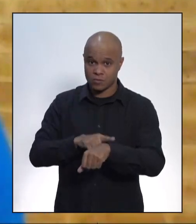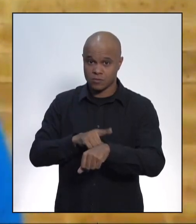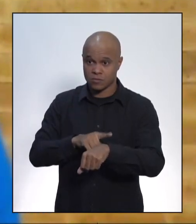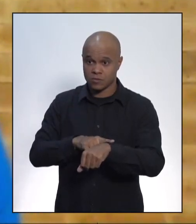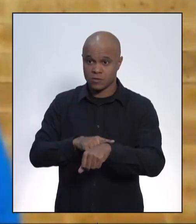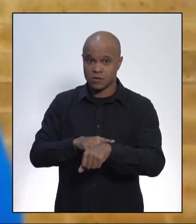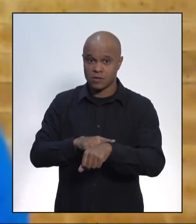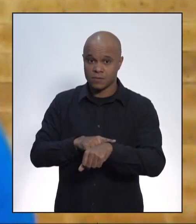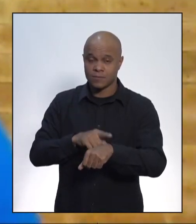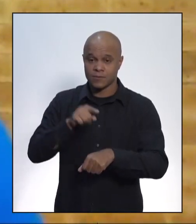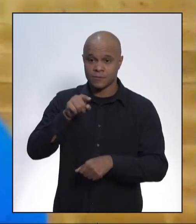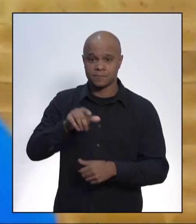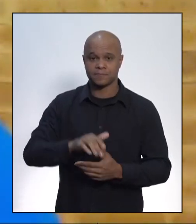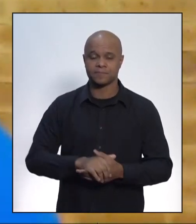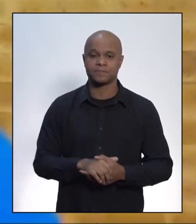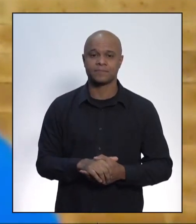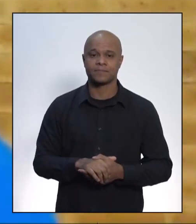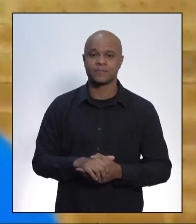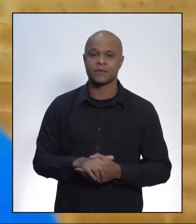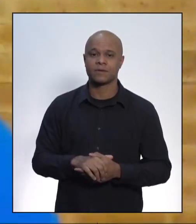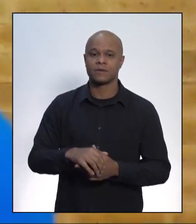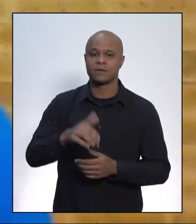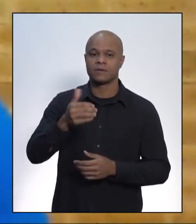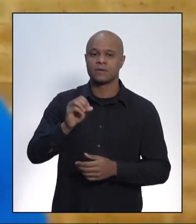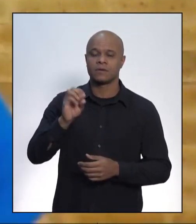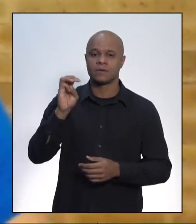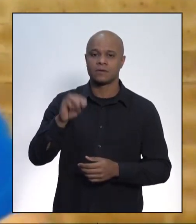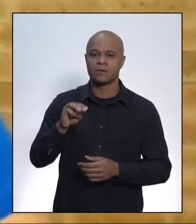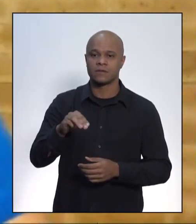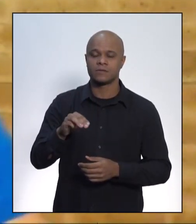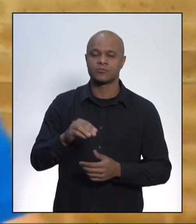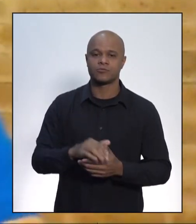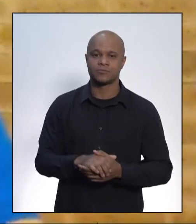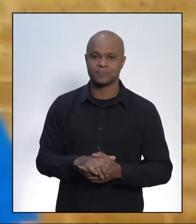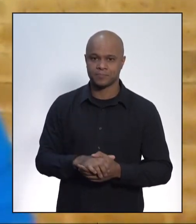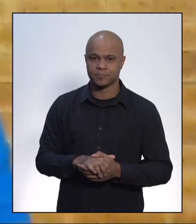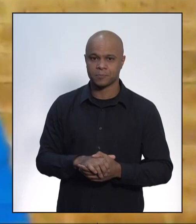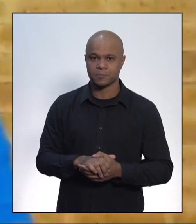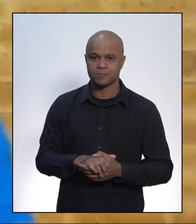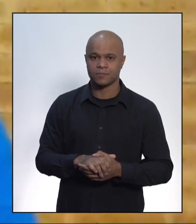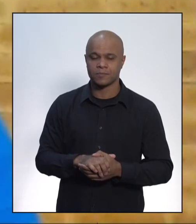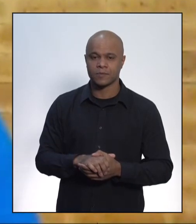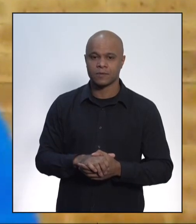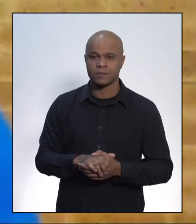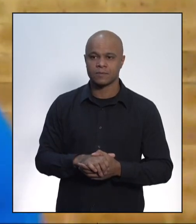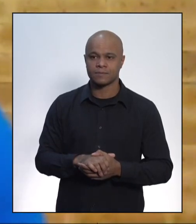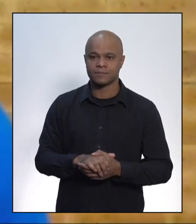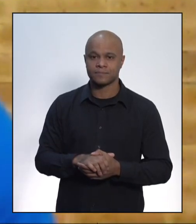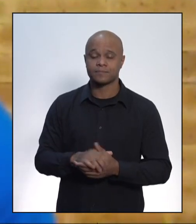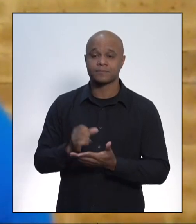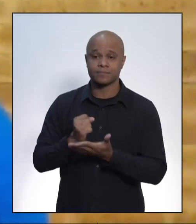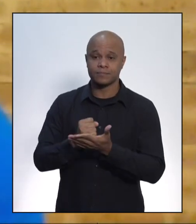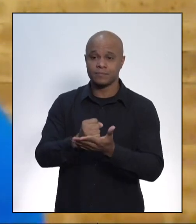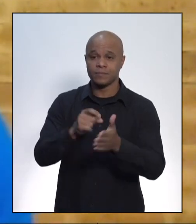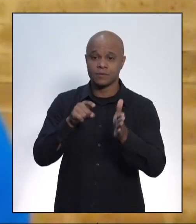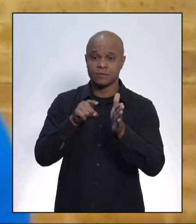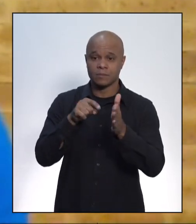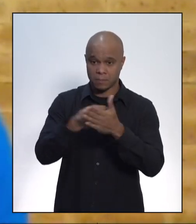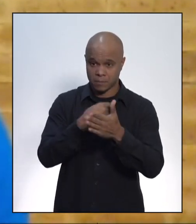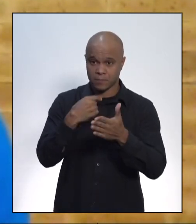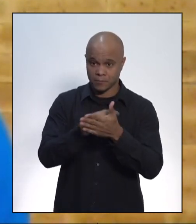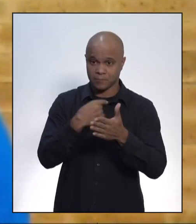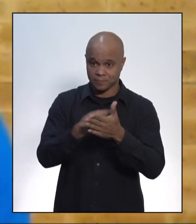passando, que eu não quero estourar, tá? Falta 10 minutos para o fim agora. Então, eu vou trazer uma parte final aqui, vou entrar nas